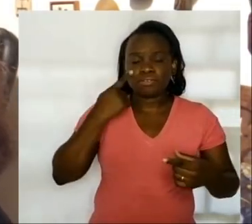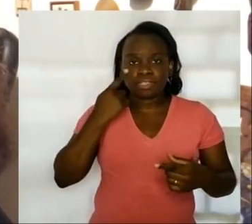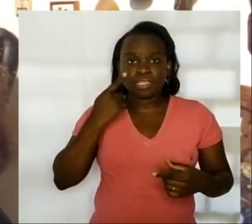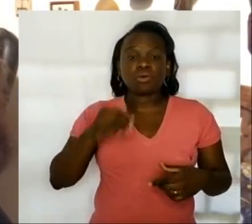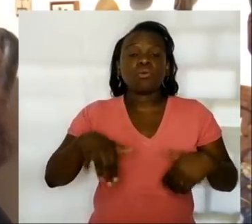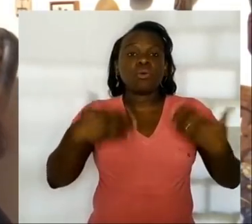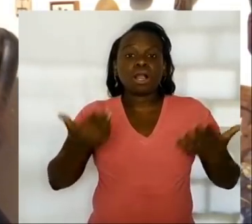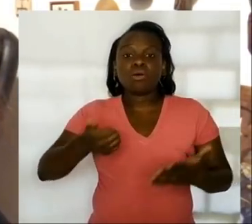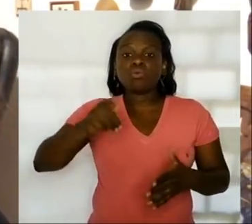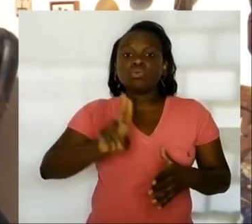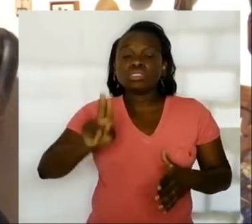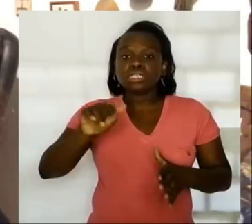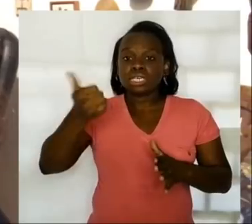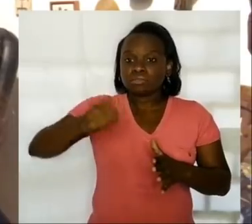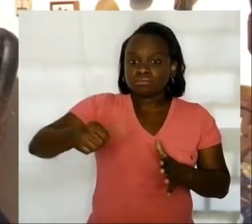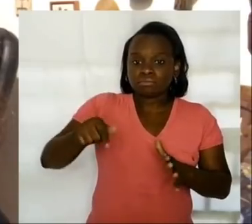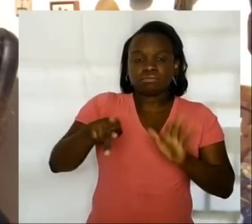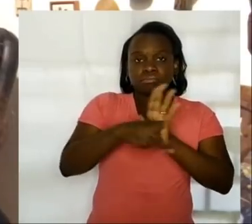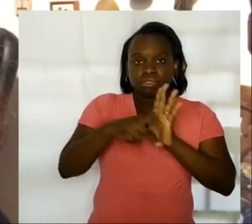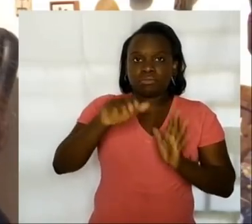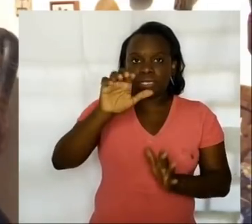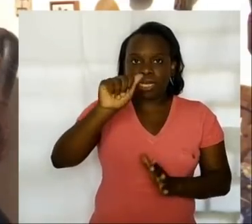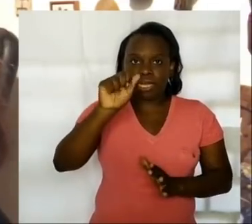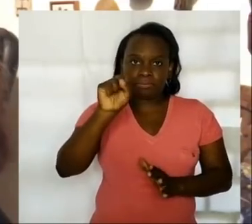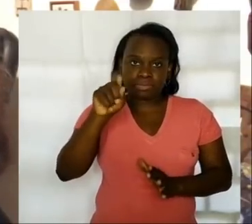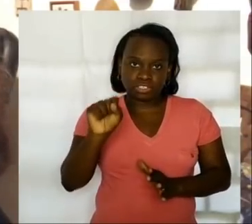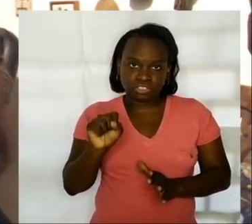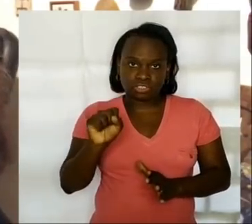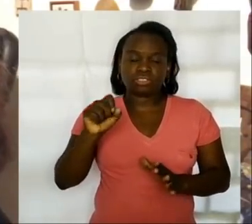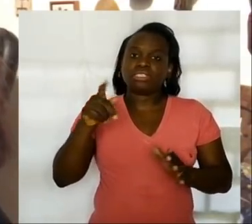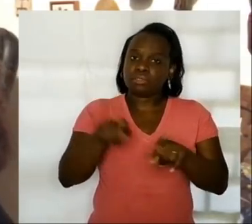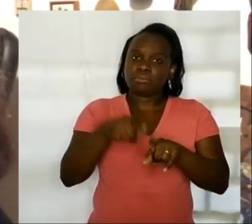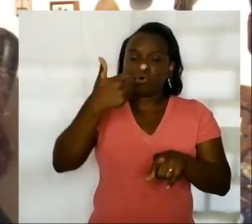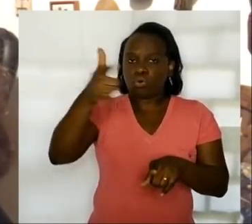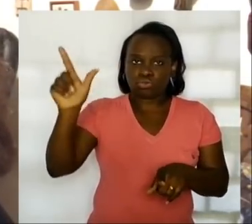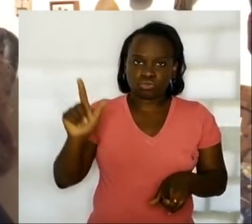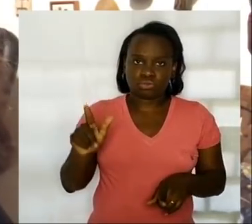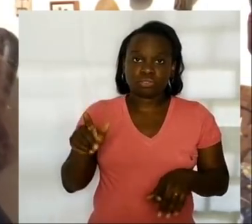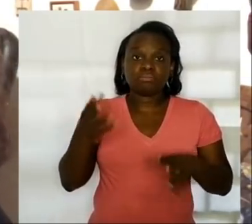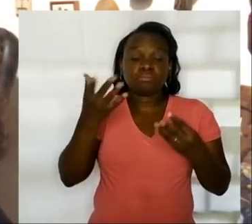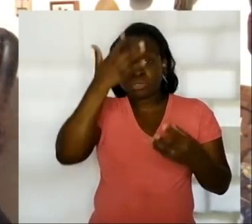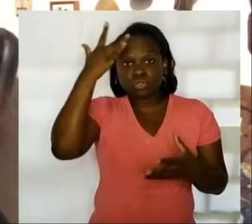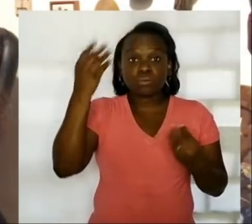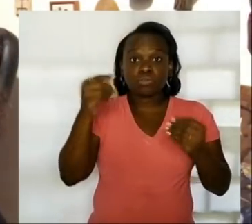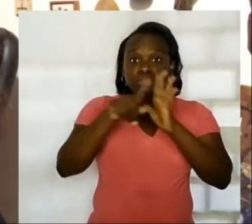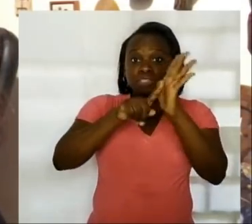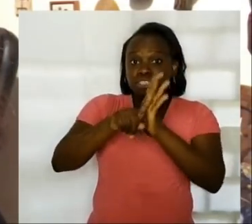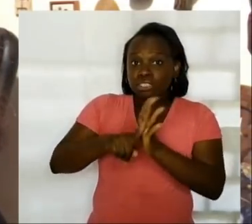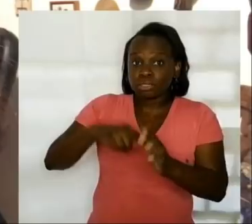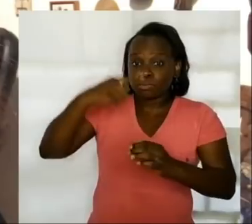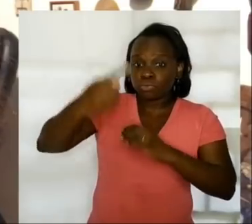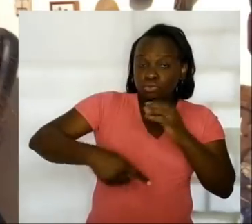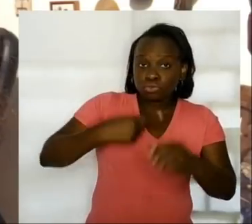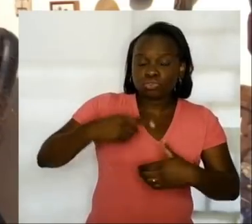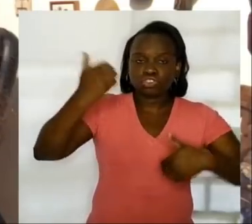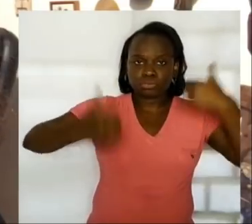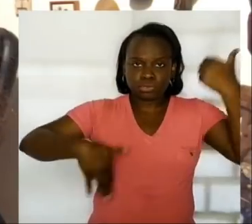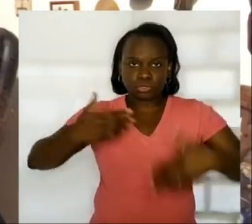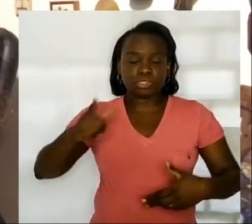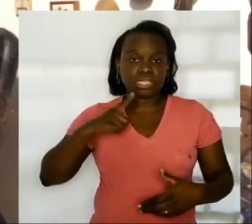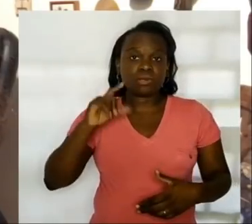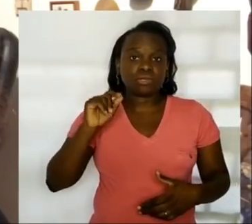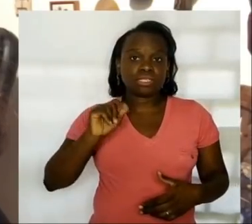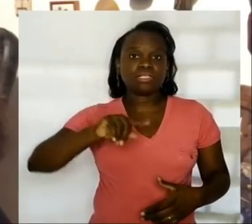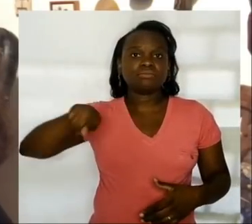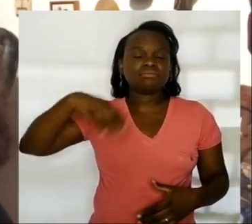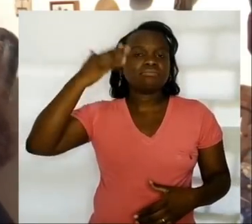às disputas em torno do Qualis a ser usado nas avaliações da CAPES e sabe-se lá mais onde. Como muitos pesquisadores ao redor